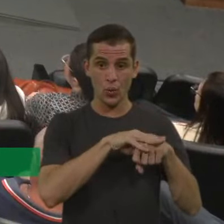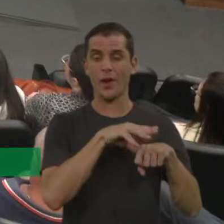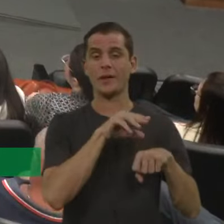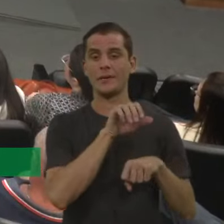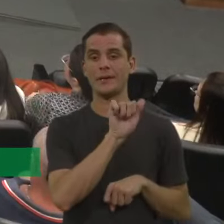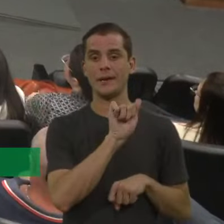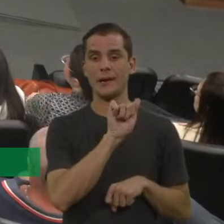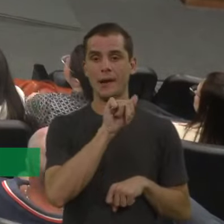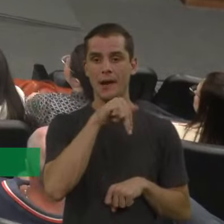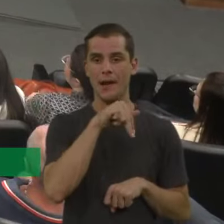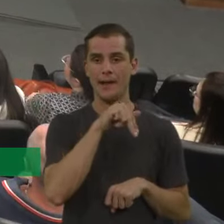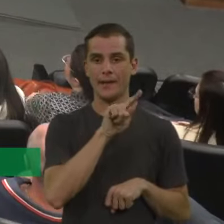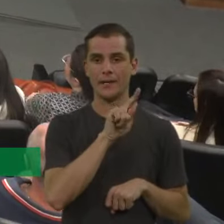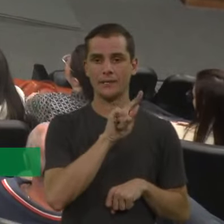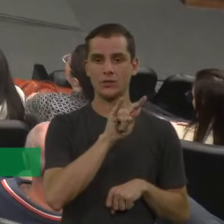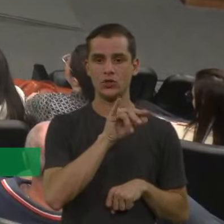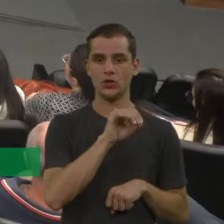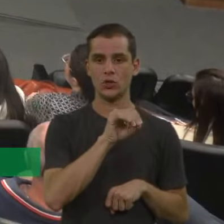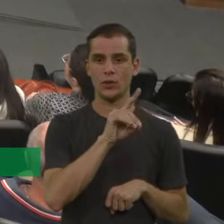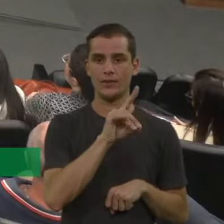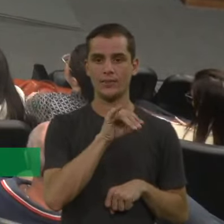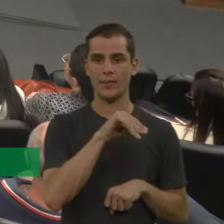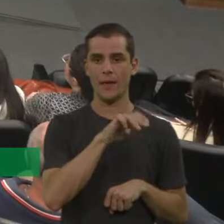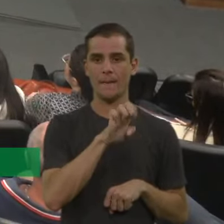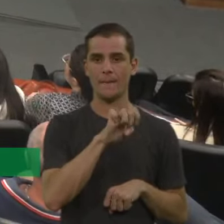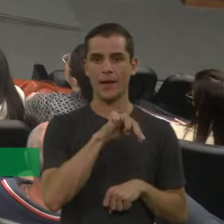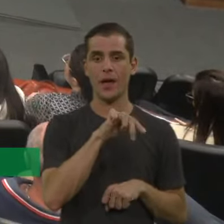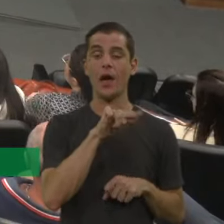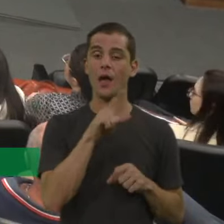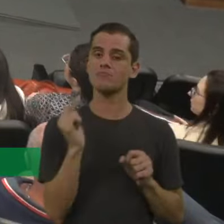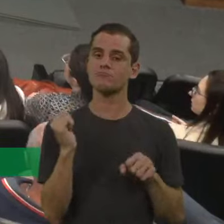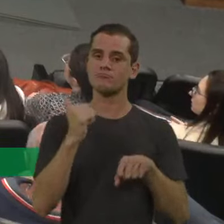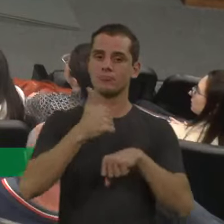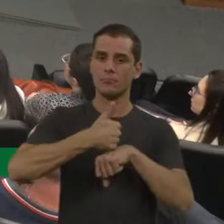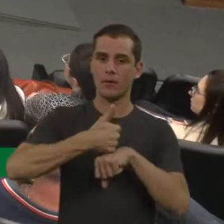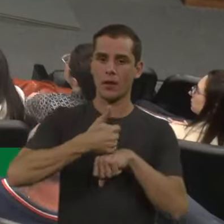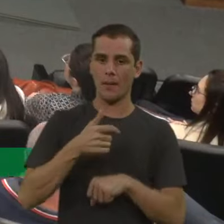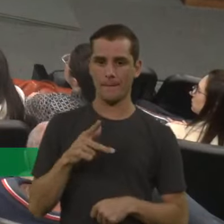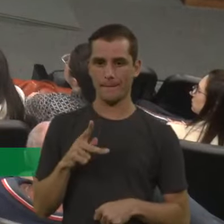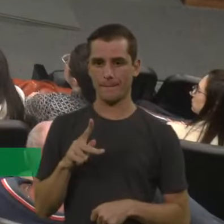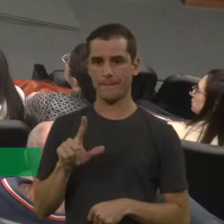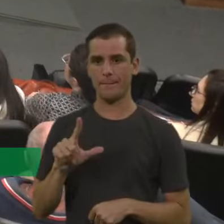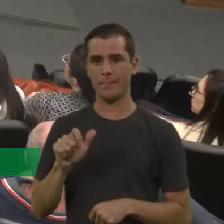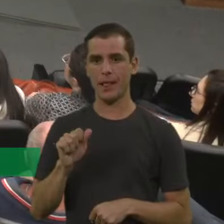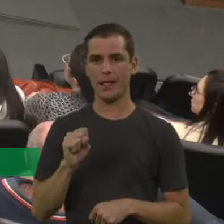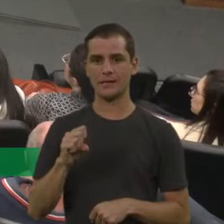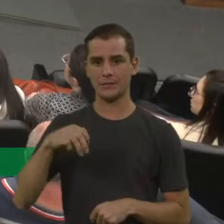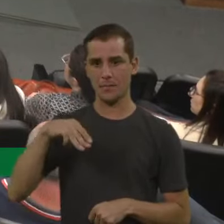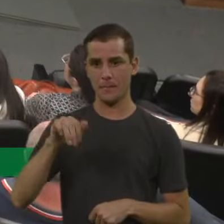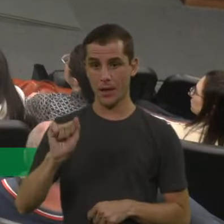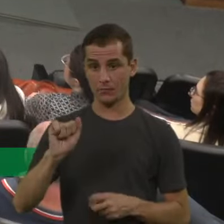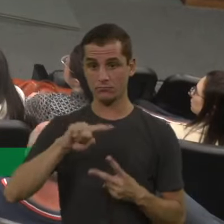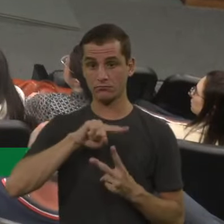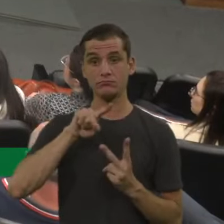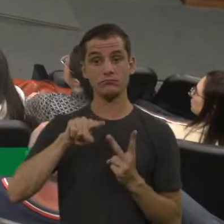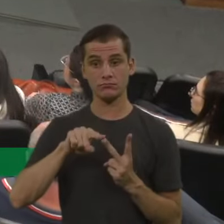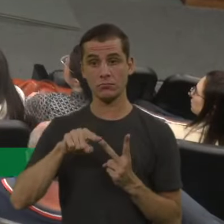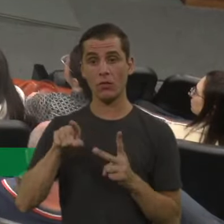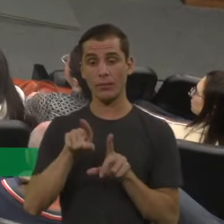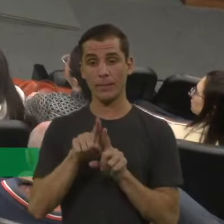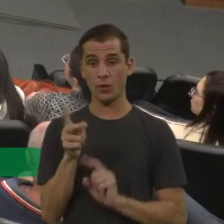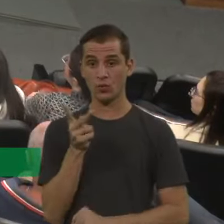esse tratamento, então, esses 3 últimos aqui são os tratamentos de primeira linha, que a gente chama, mas, como a gente sabe,